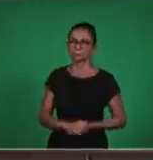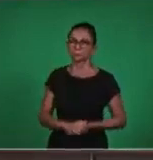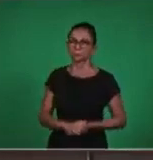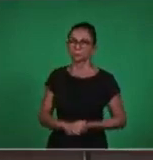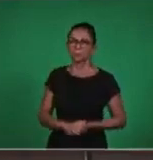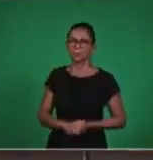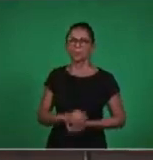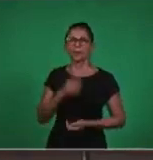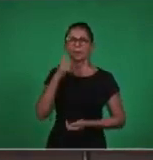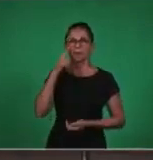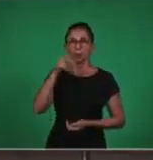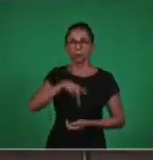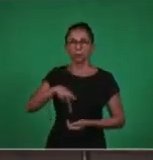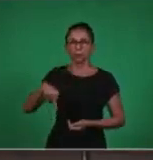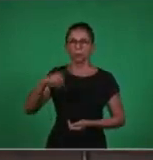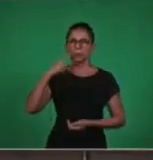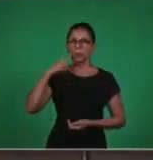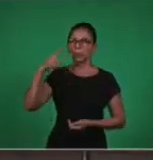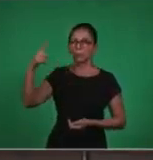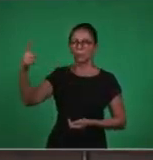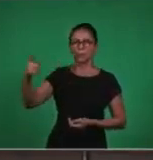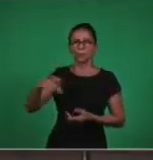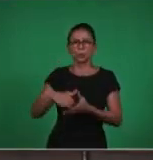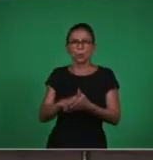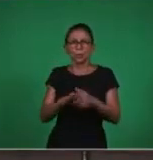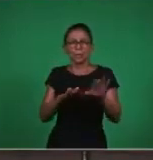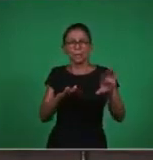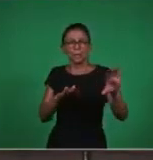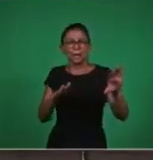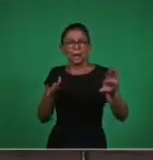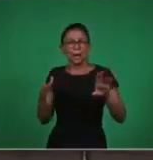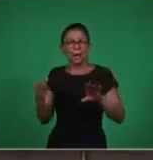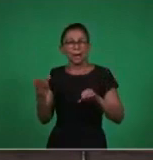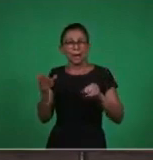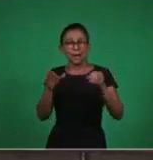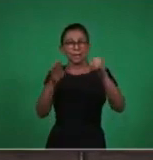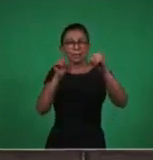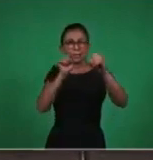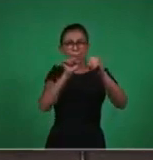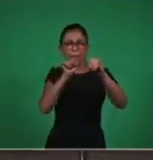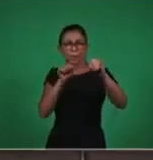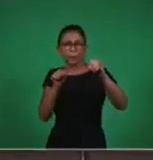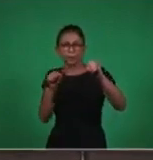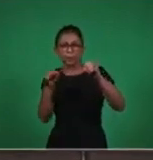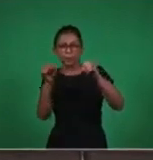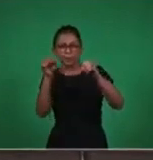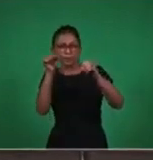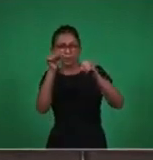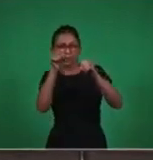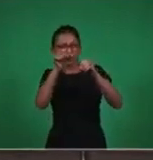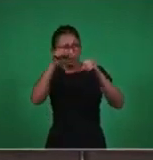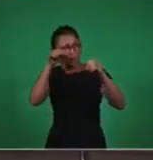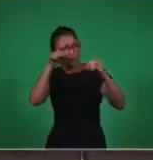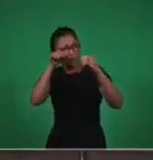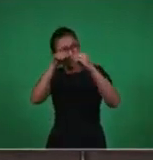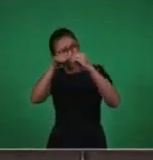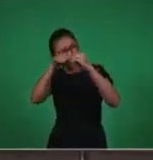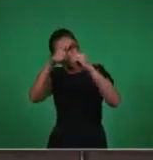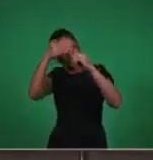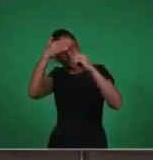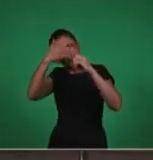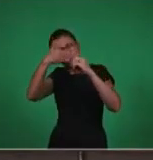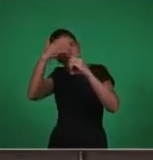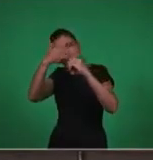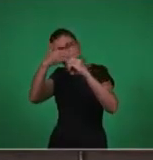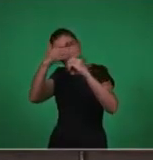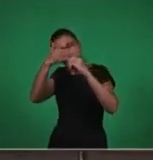não é? Genética, um negócio que está enrolado numa coisa que você não vê, que ninguém enxerga, e que se estender